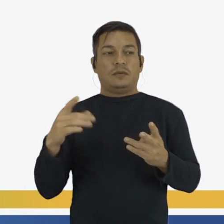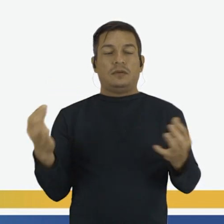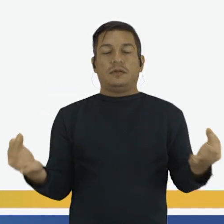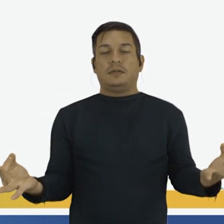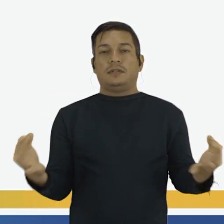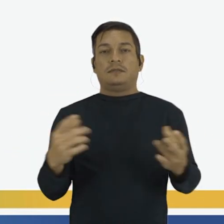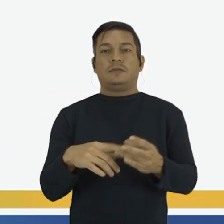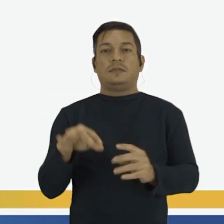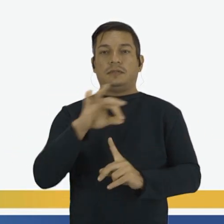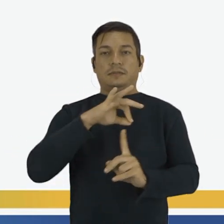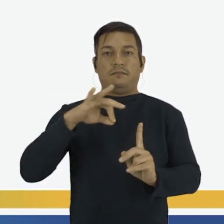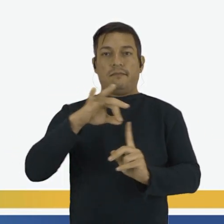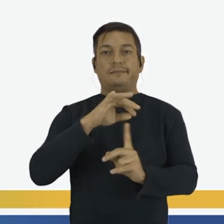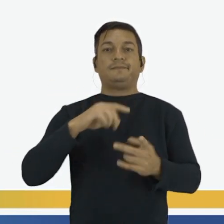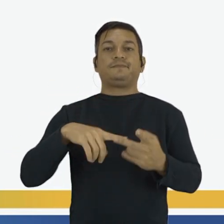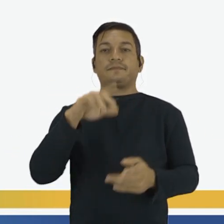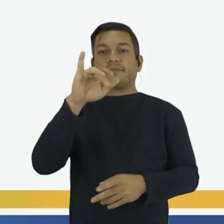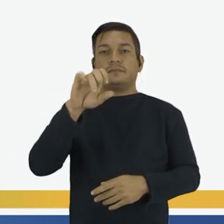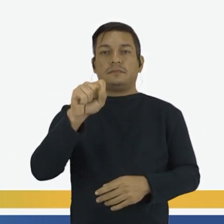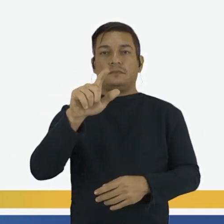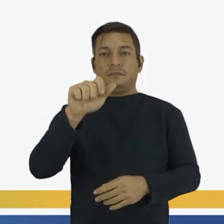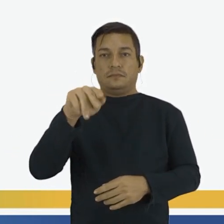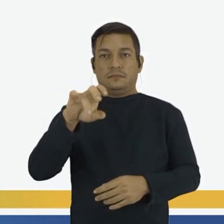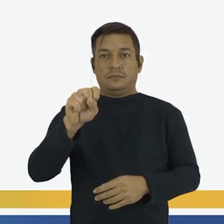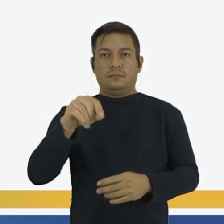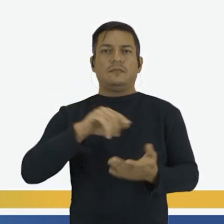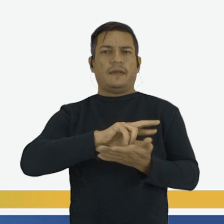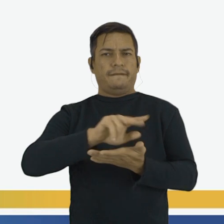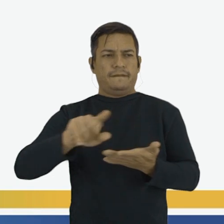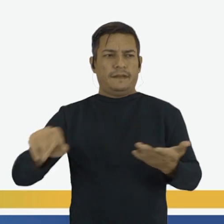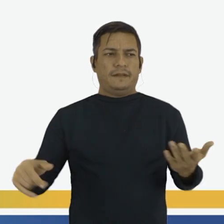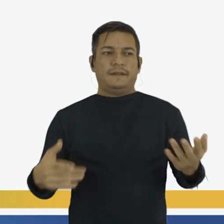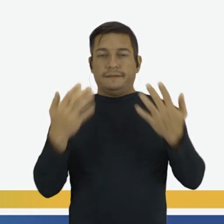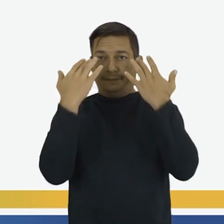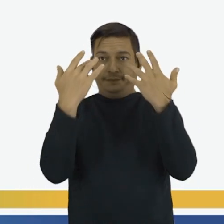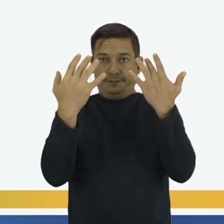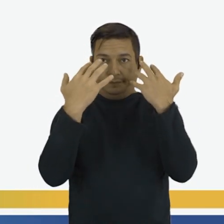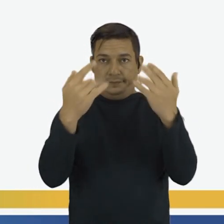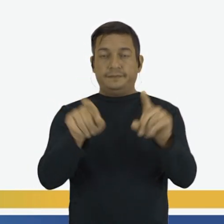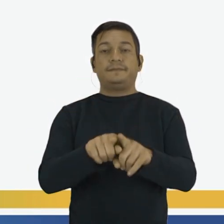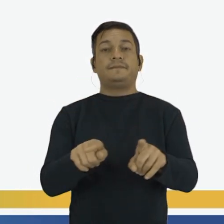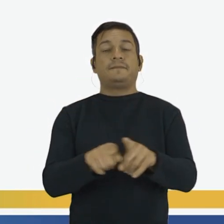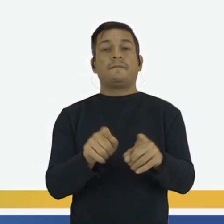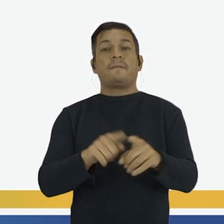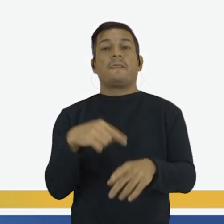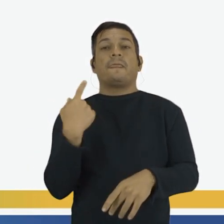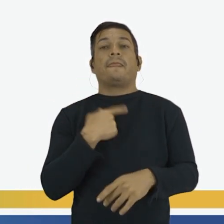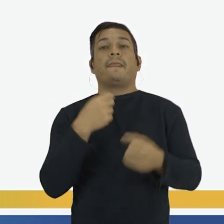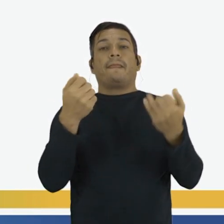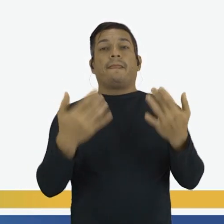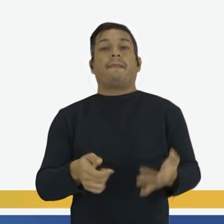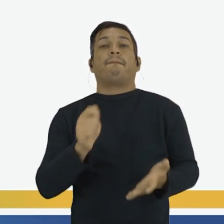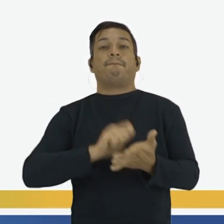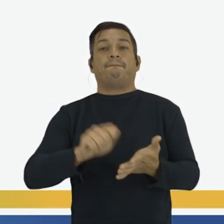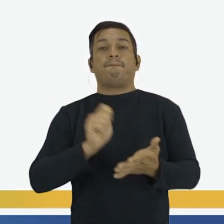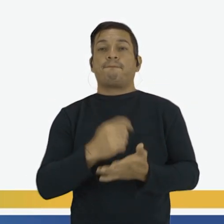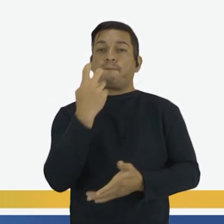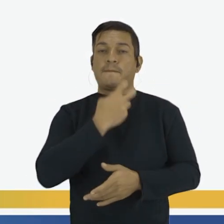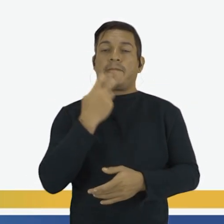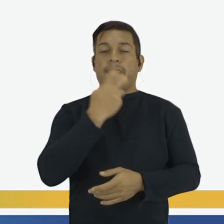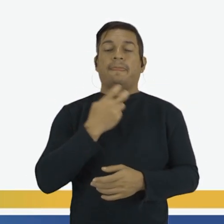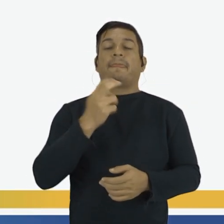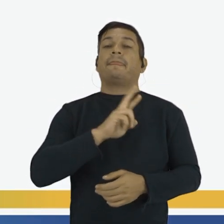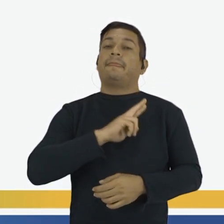cristianismo, espiritismo, islamismo e dentre outros, tá? A gente falará das tradições escritas e orais nas